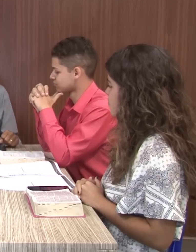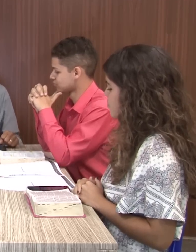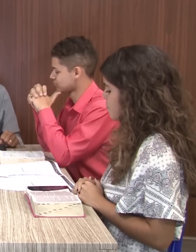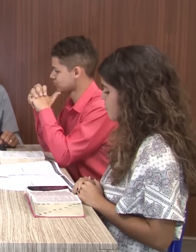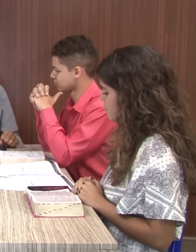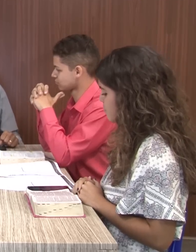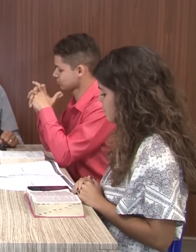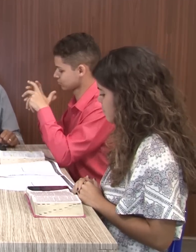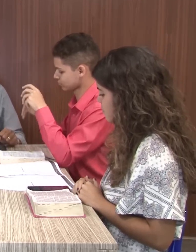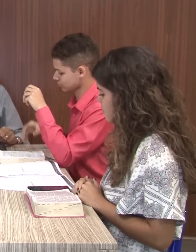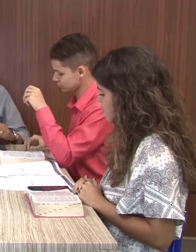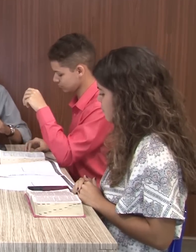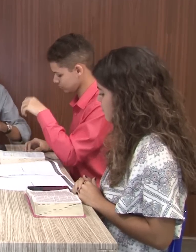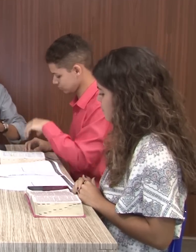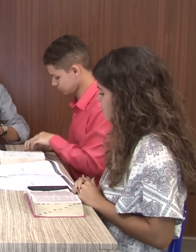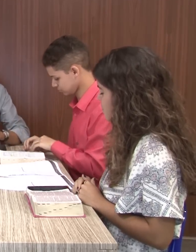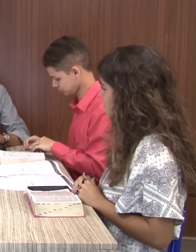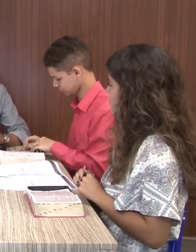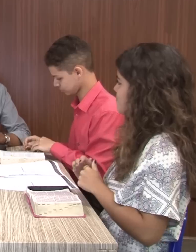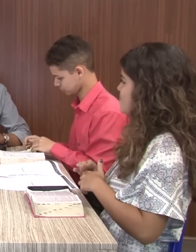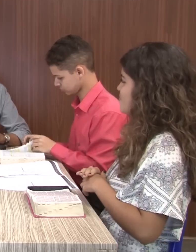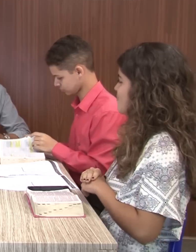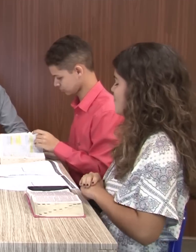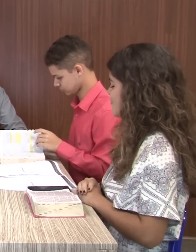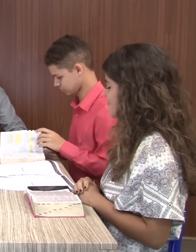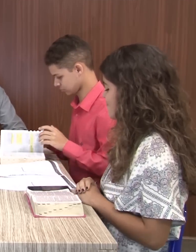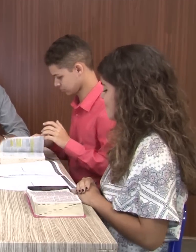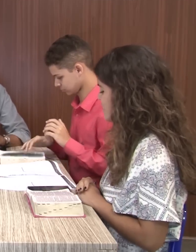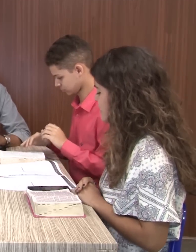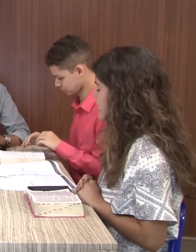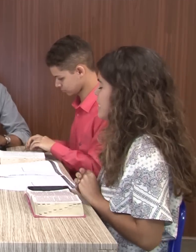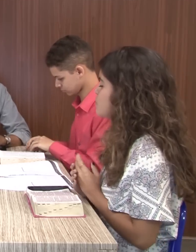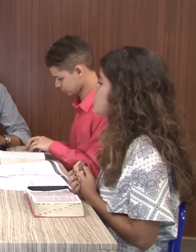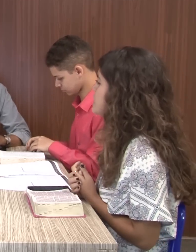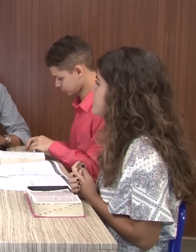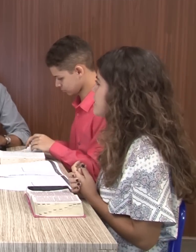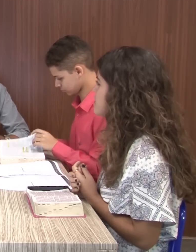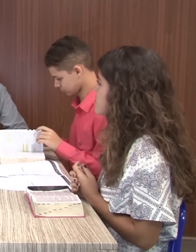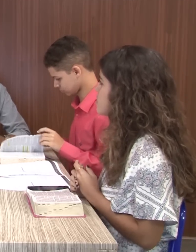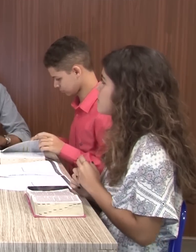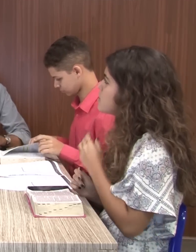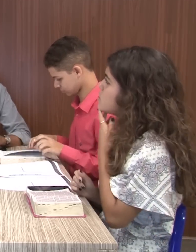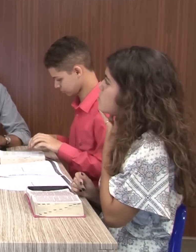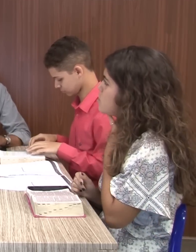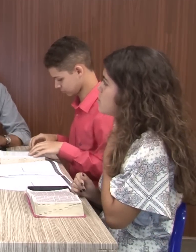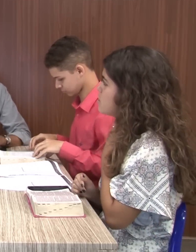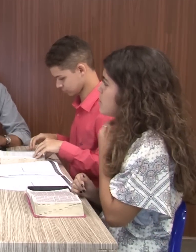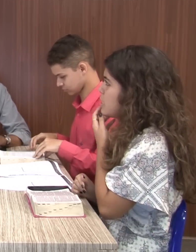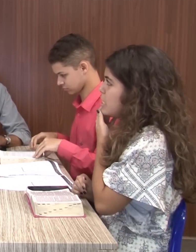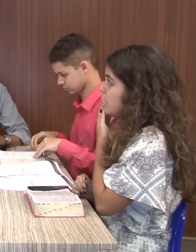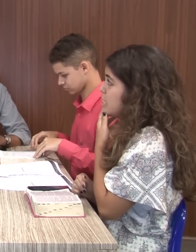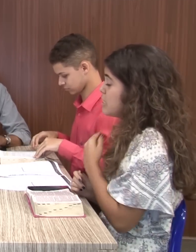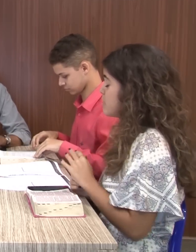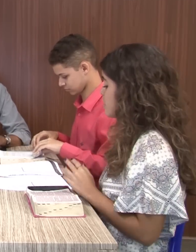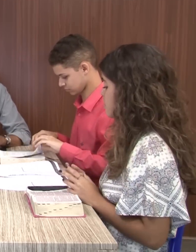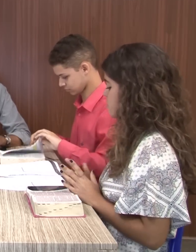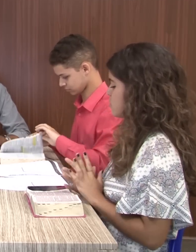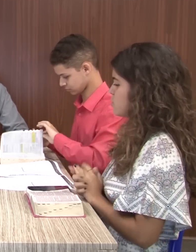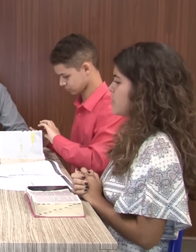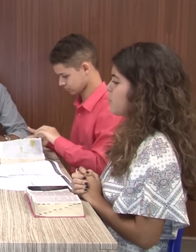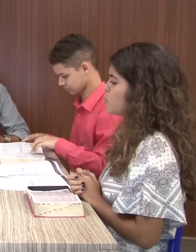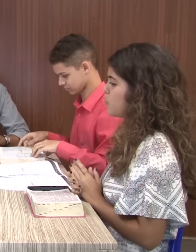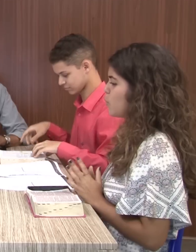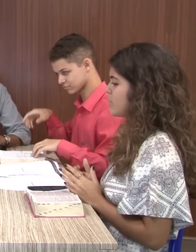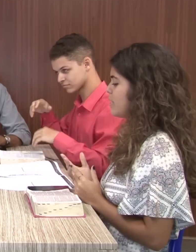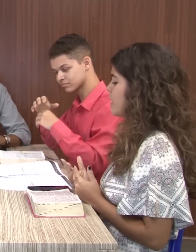mas agora quem vai fazer o comentário é a Raquel. Pois não, Raquel, pode falar. É muito interessante e